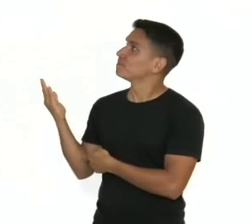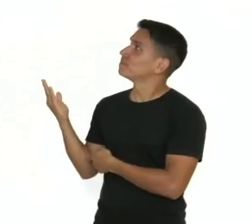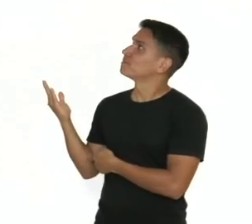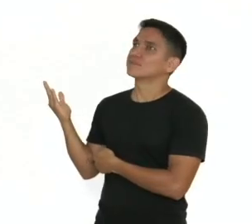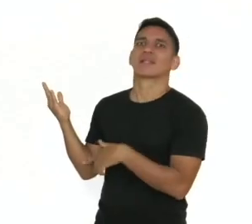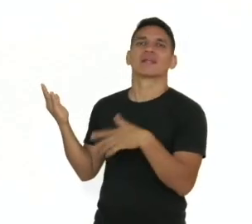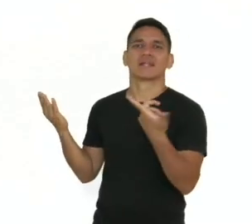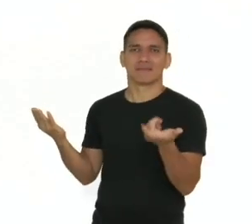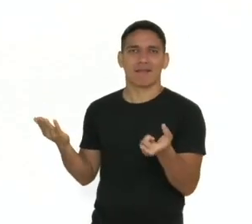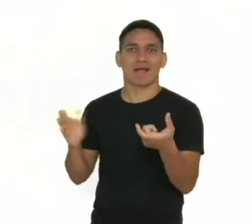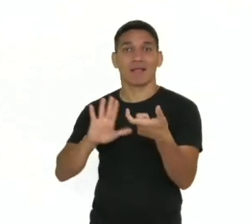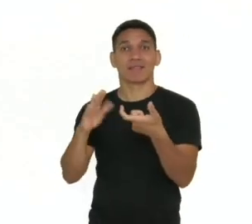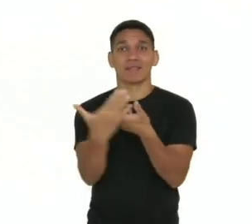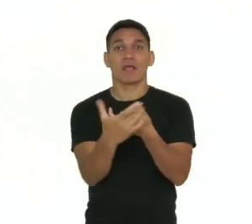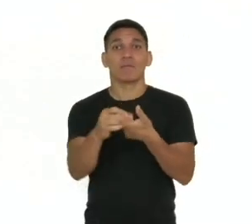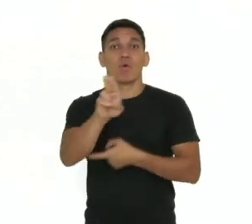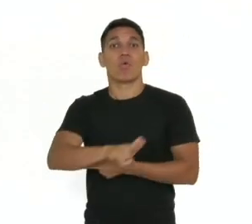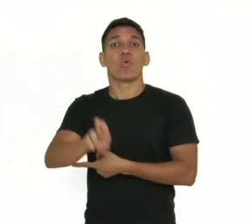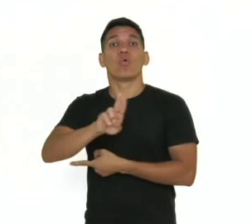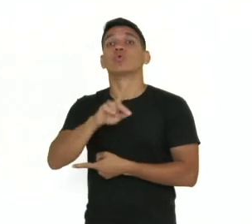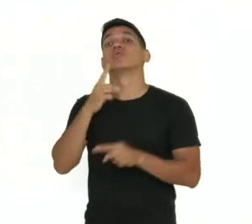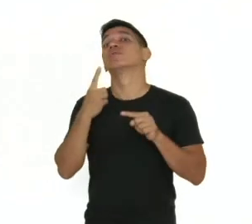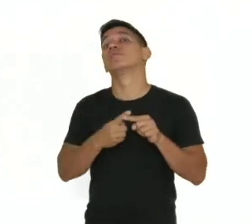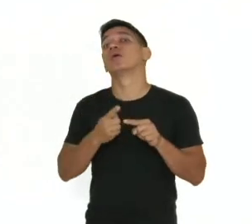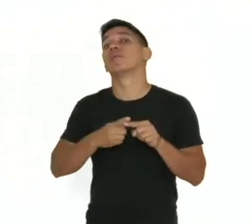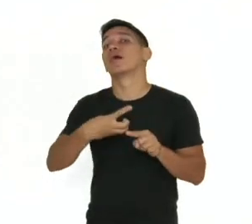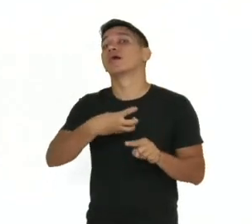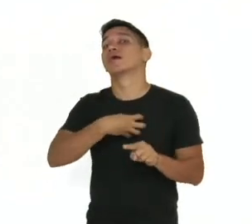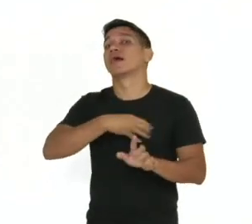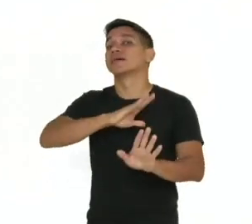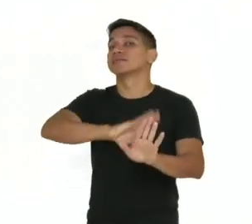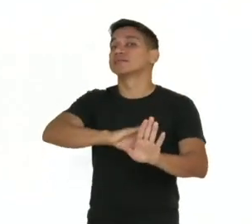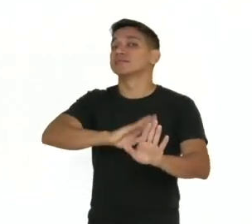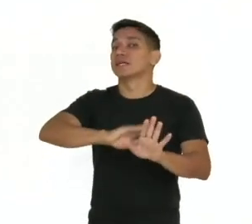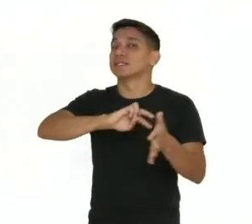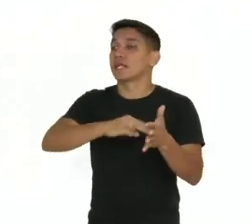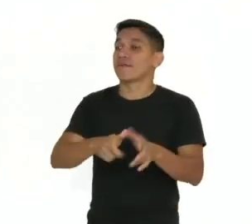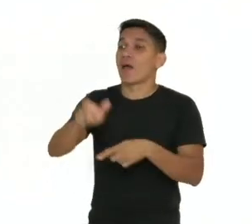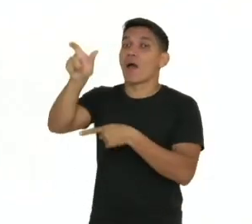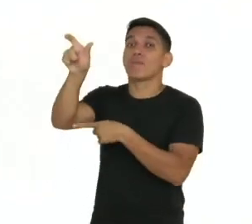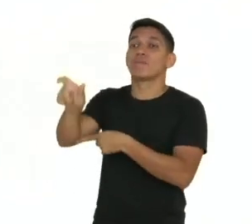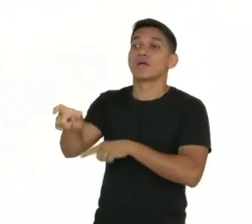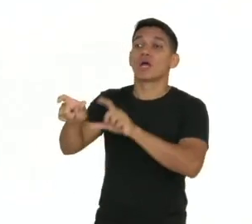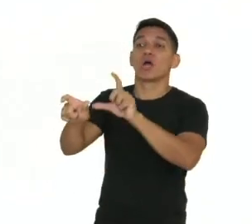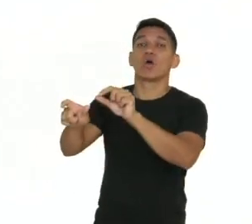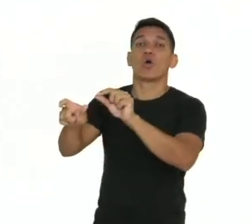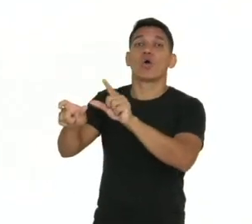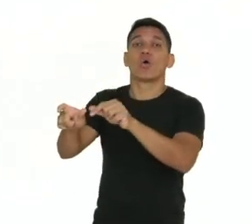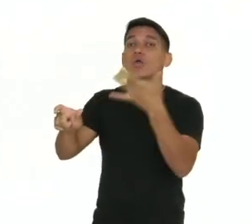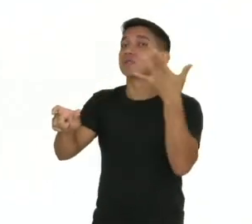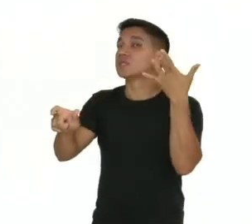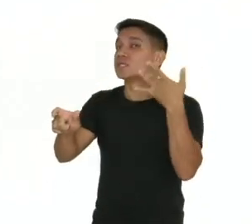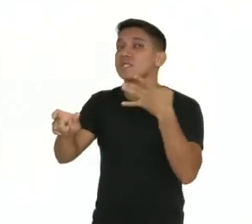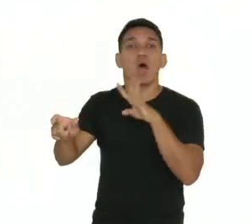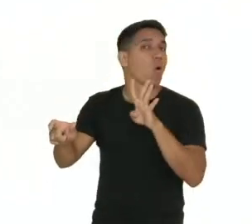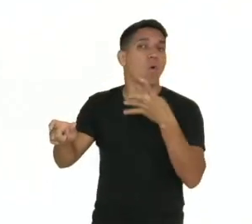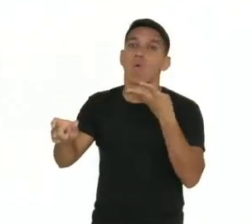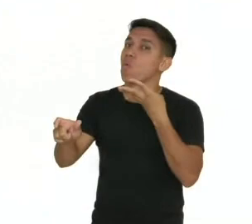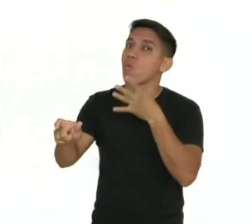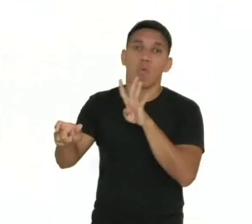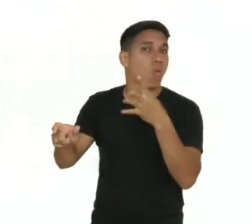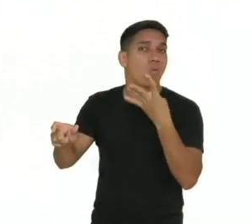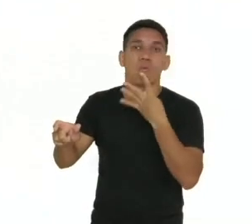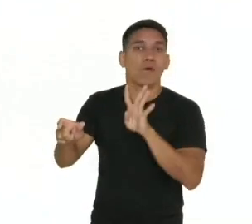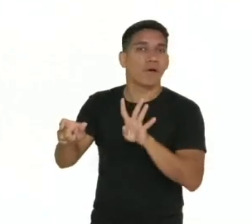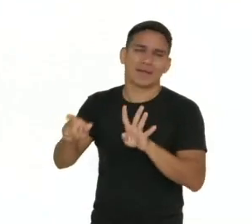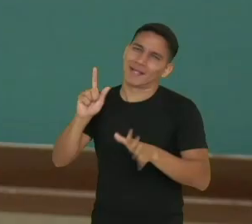A expressão então ela foi utilizada com o sentido de pessoa, rapaz desconhecido, né? Então é muito